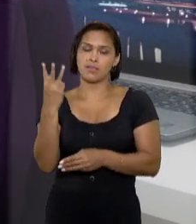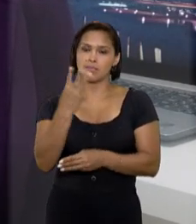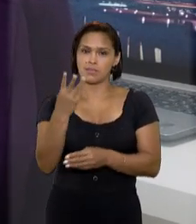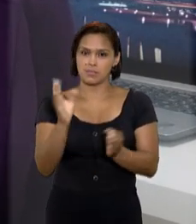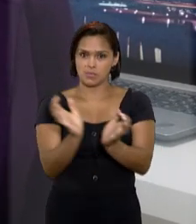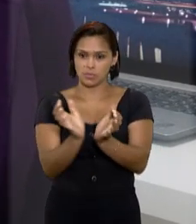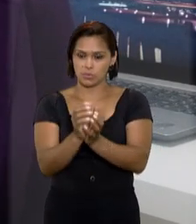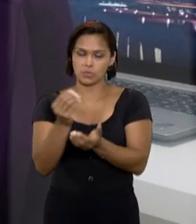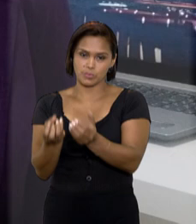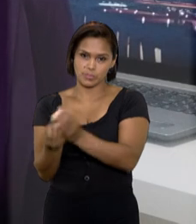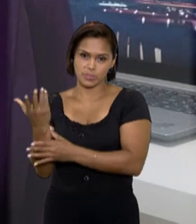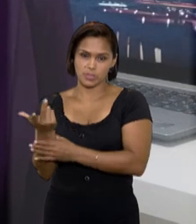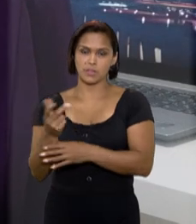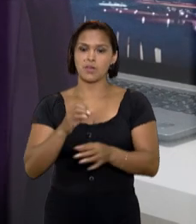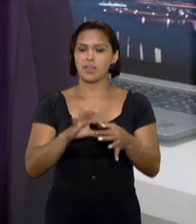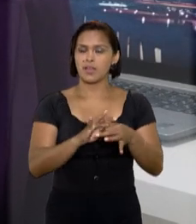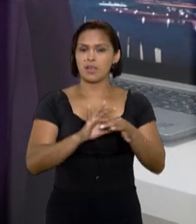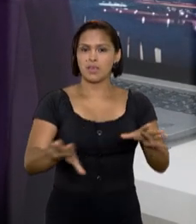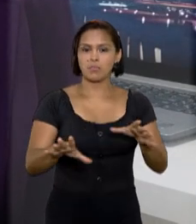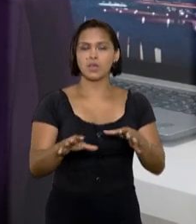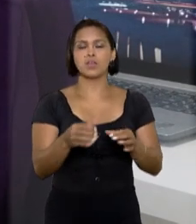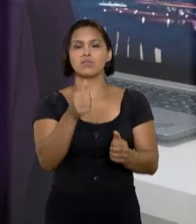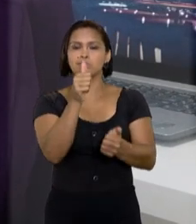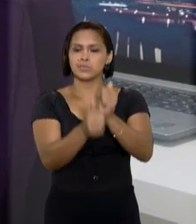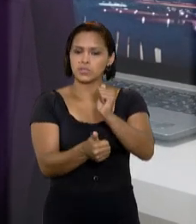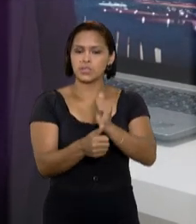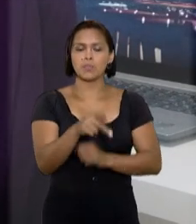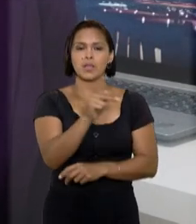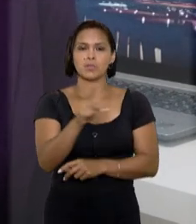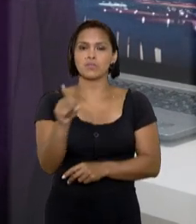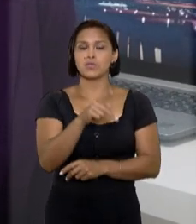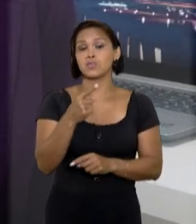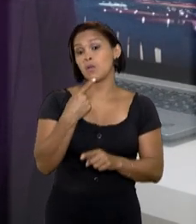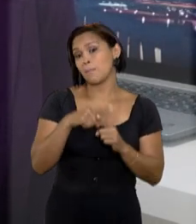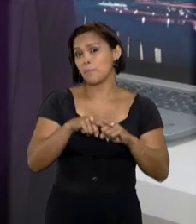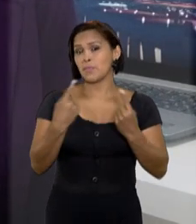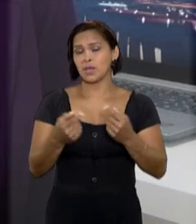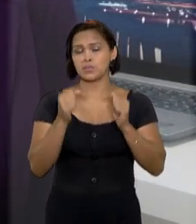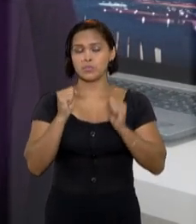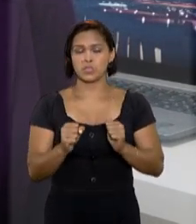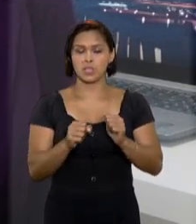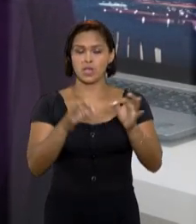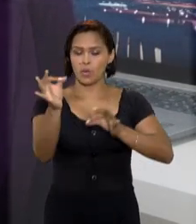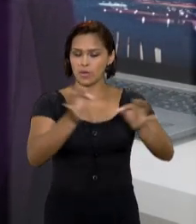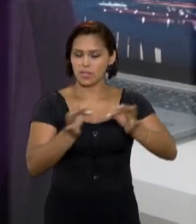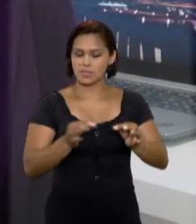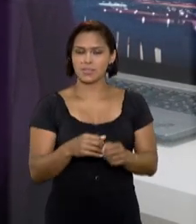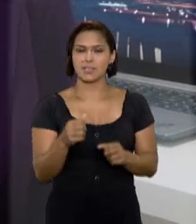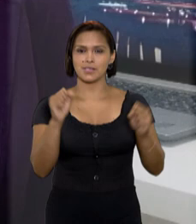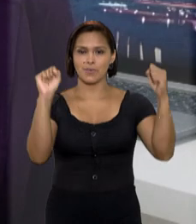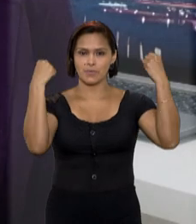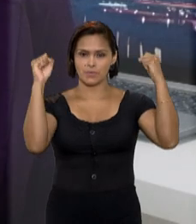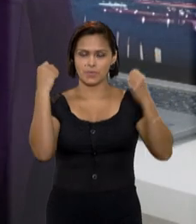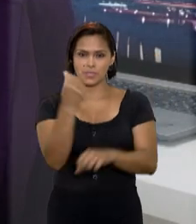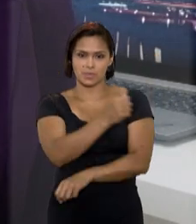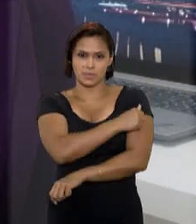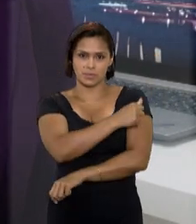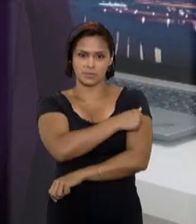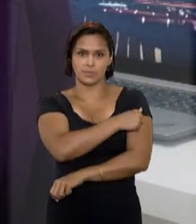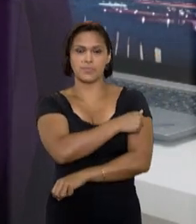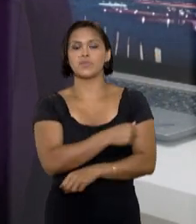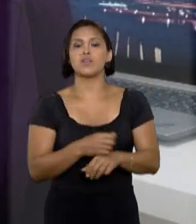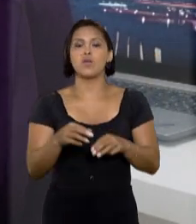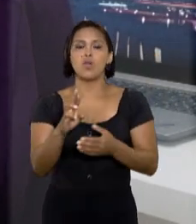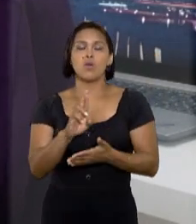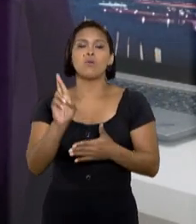Regional Federal da 3ª Região que liberou a atuação de um instrutor desde que ele não fizesse a preparação física dos alunos. O